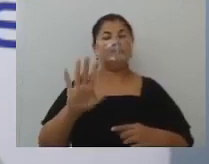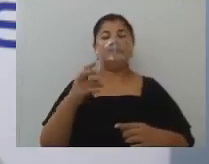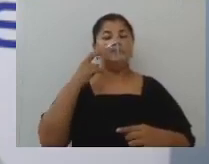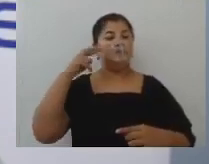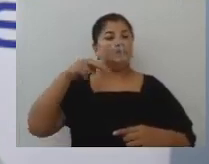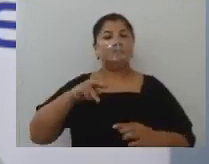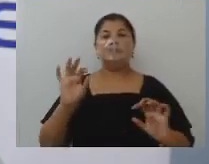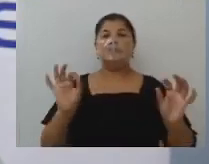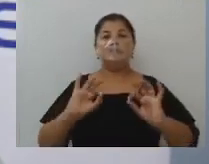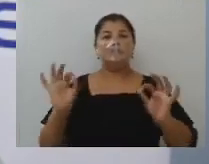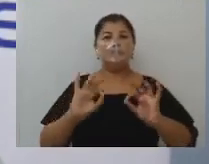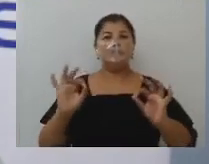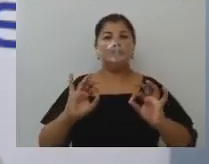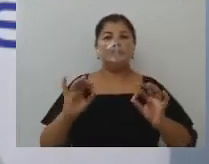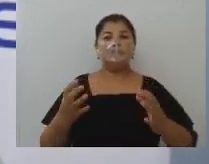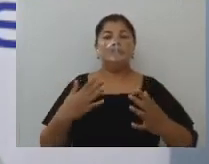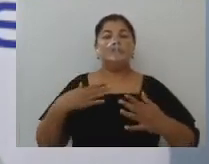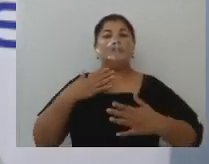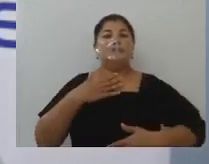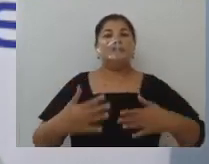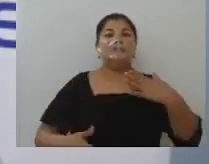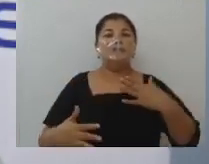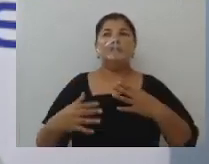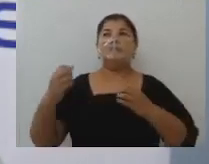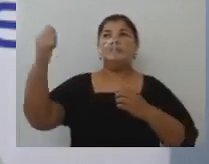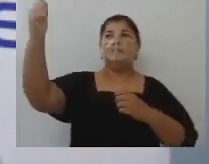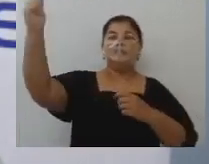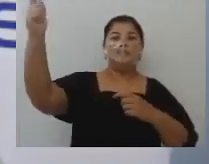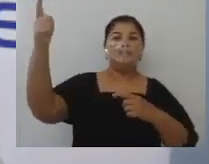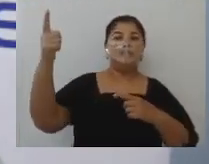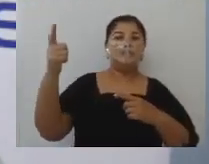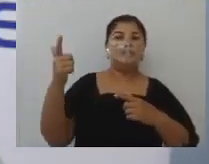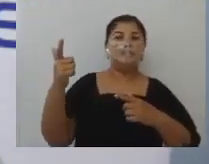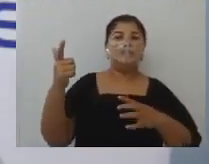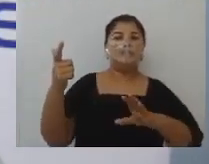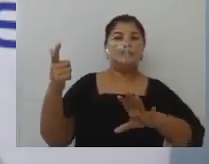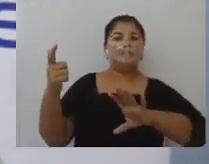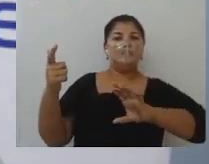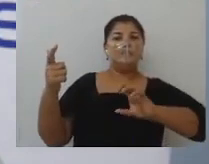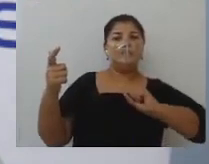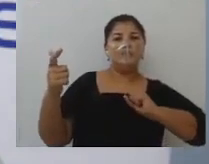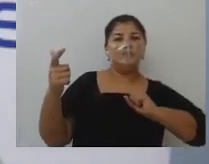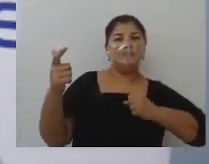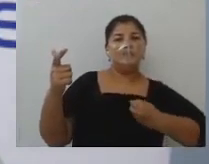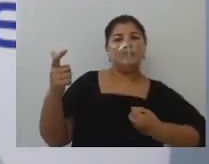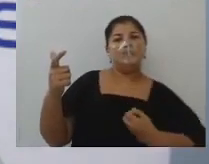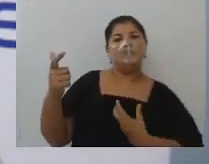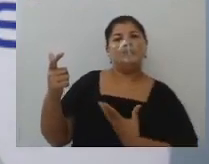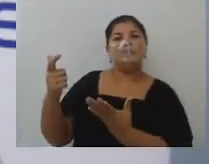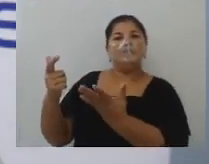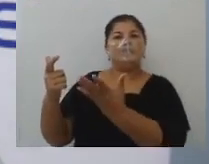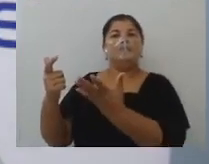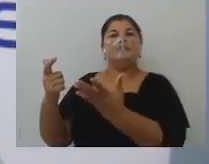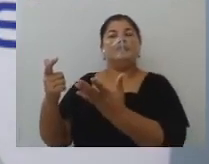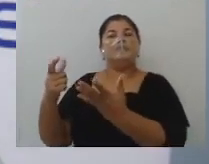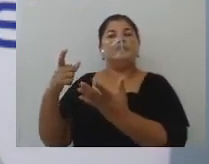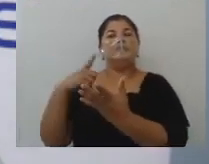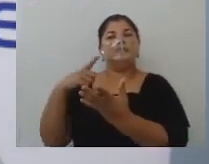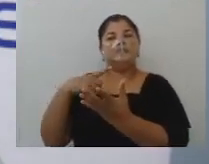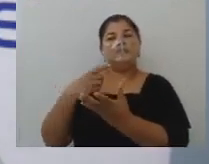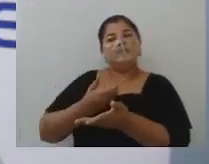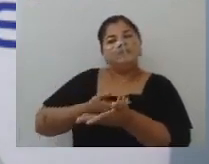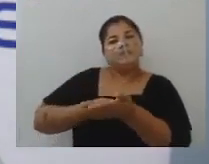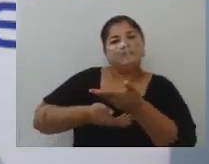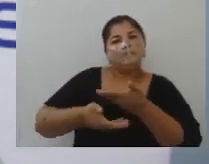enxergo. Então, quando o corpo absorve luz e ele emite de volta, geralmente o que ele emitiu